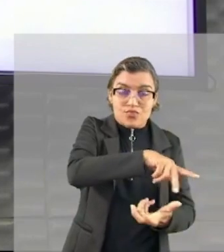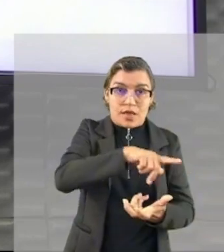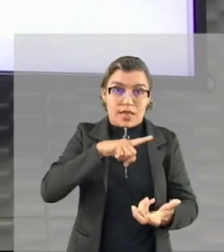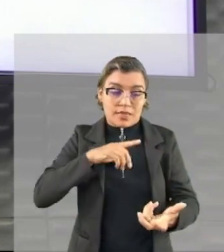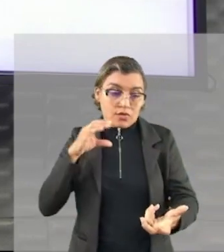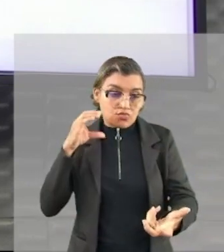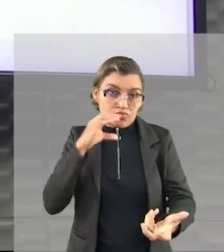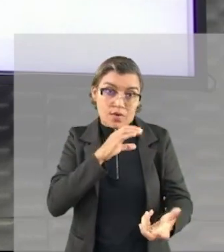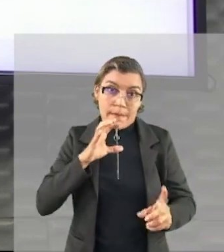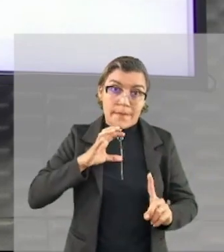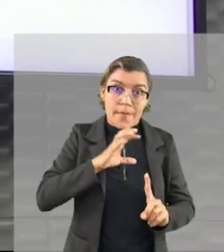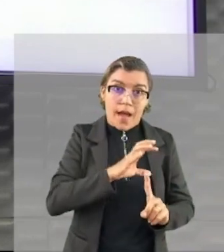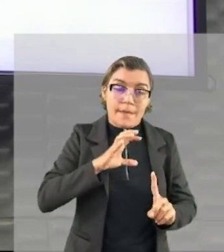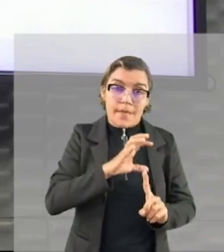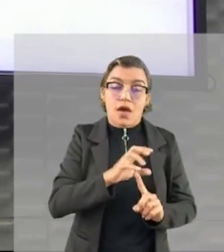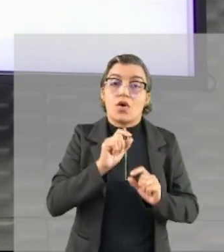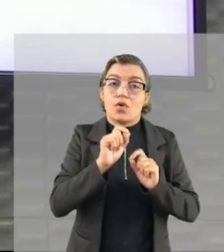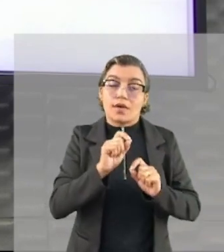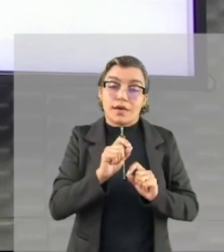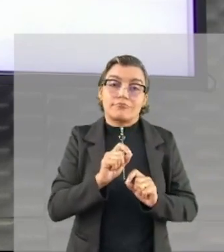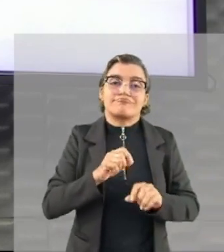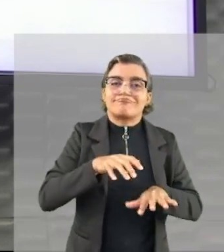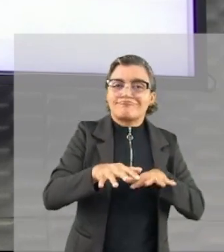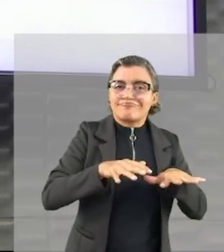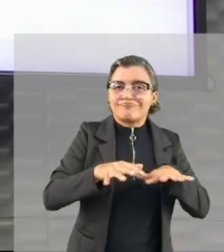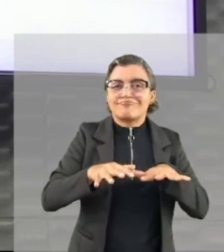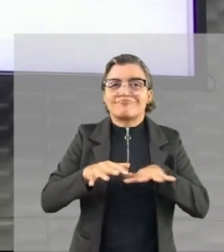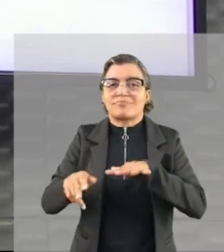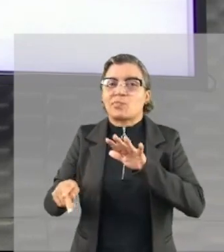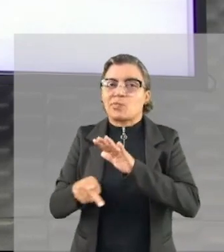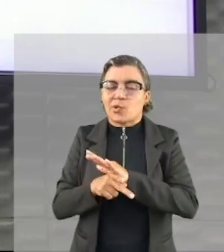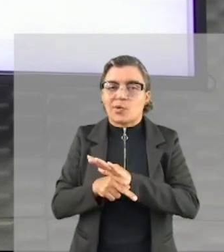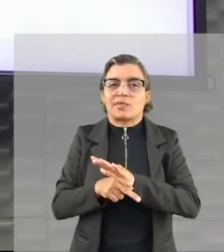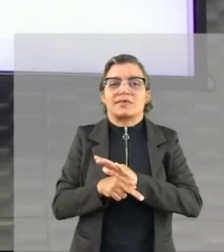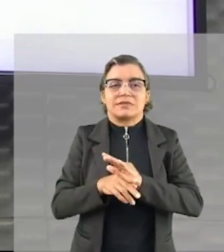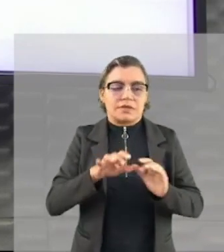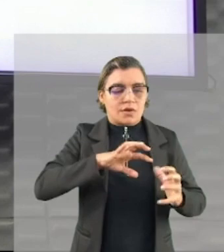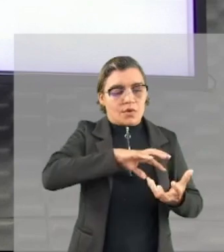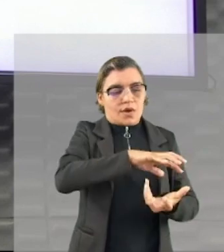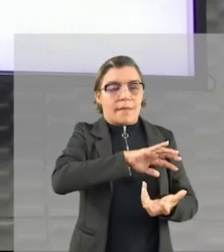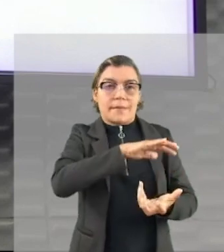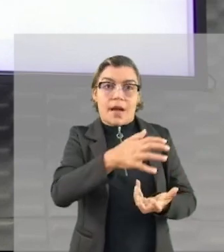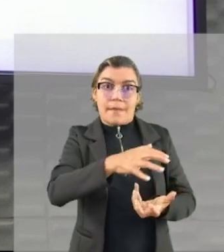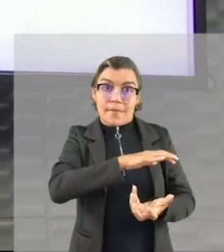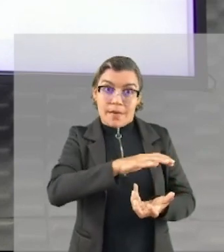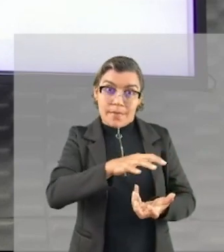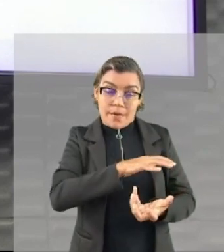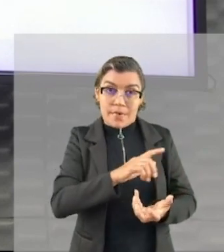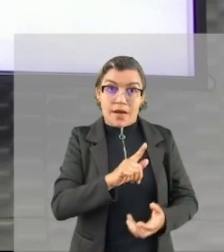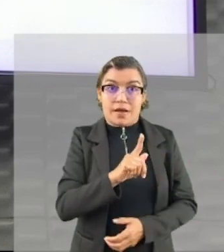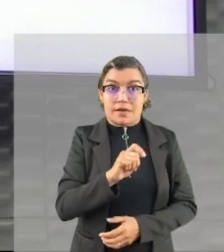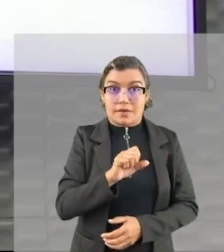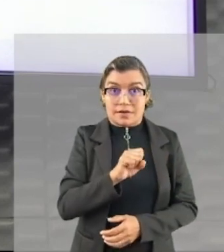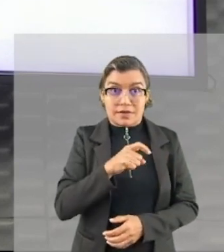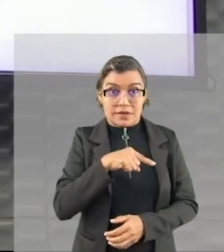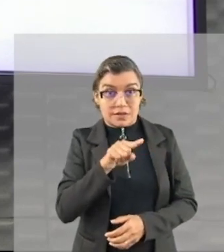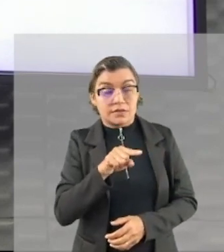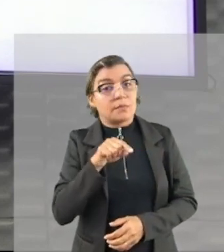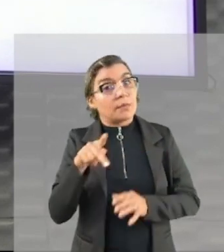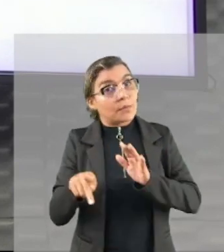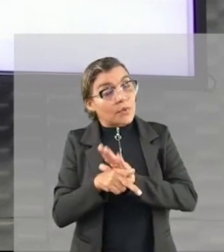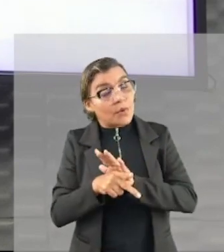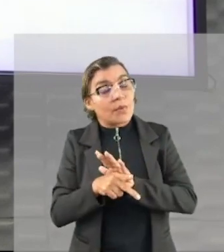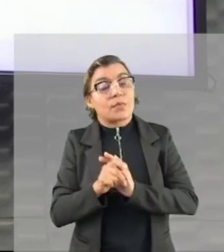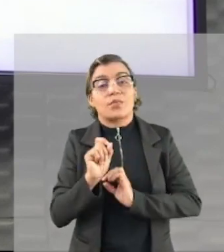diferente, provocando esse movimento das camadas gasosas da atmosfera. Tá? Então, são as correntes